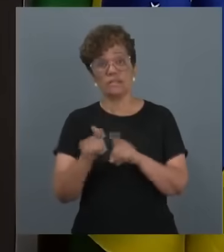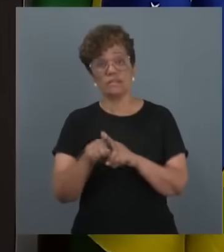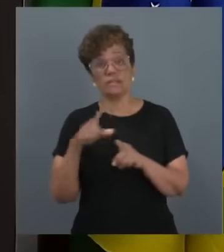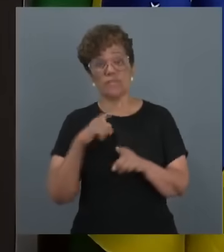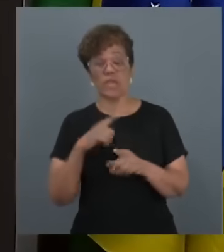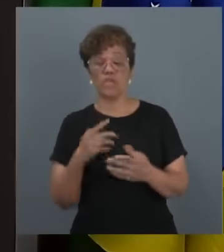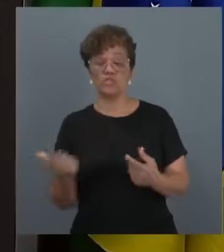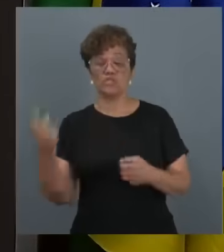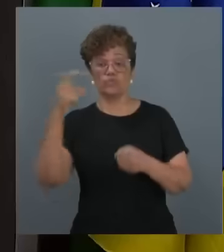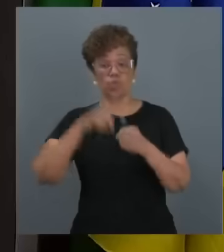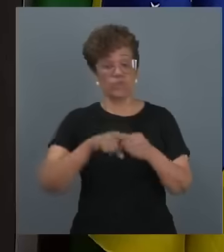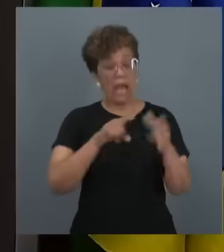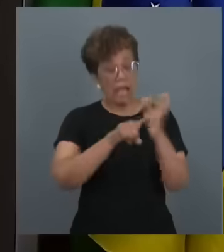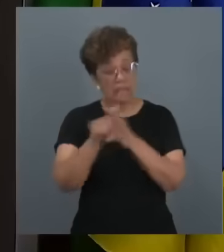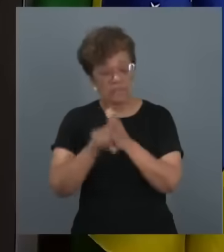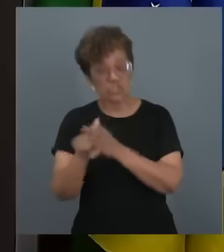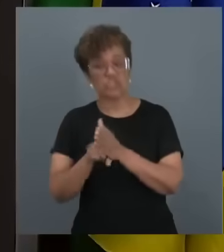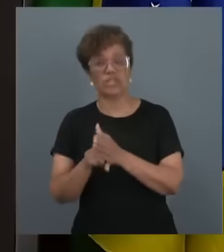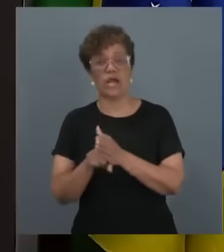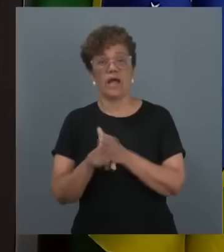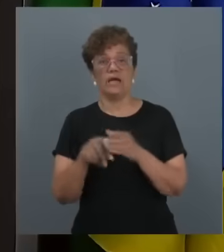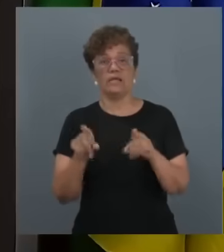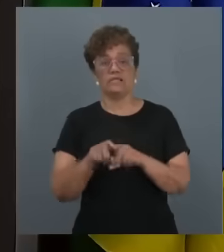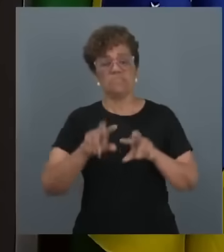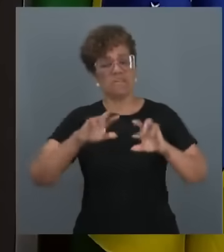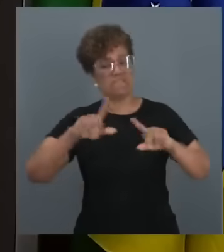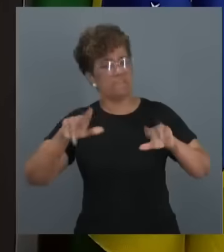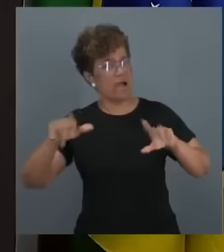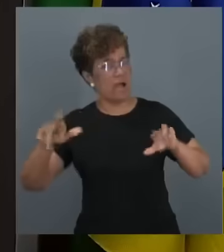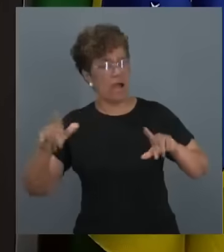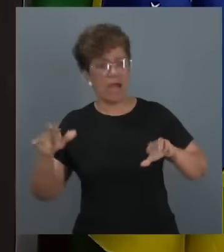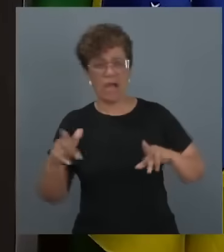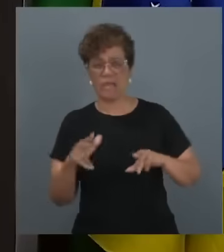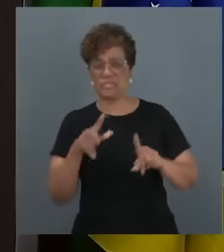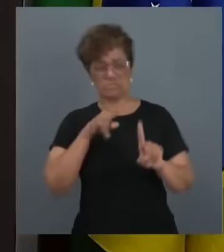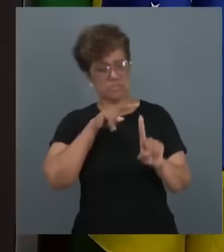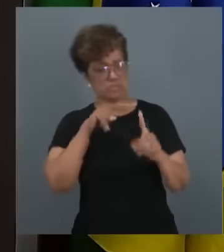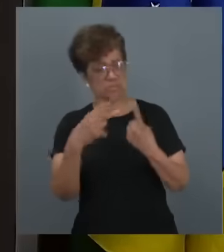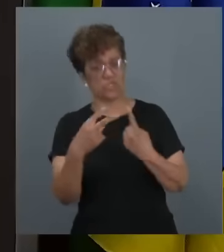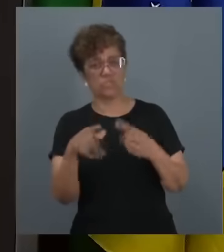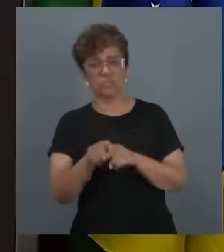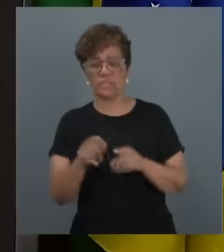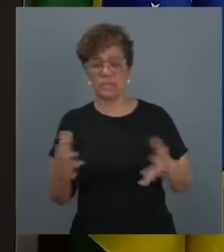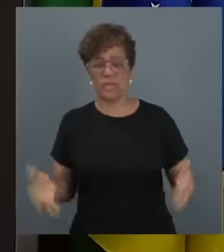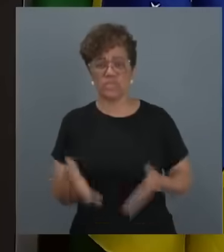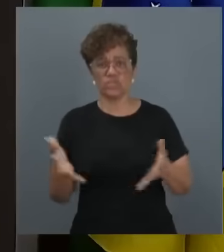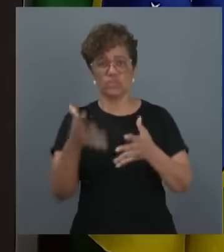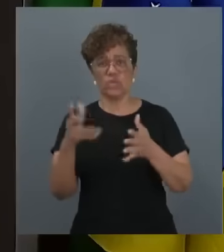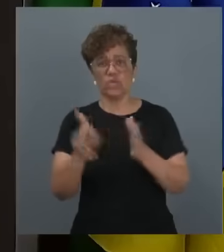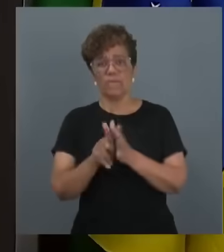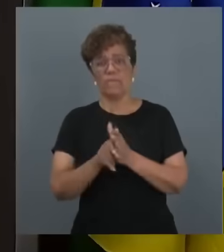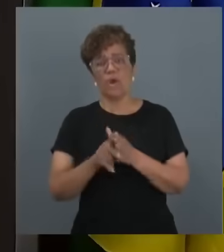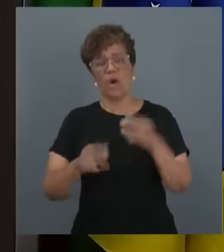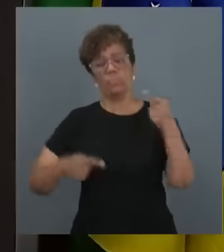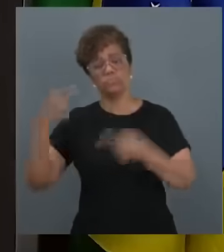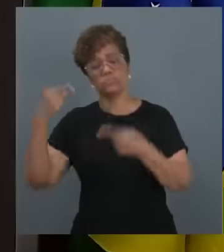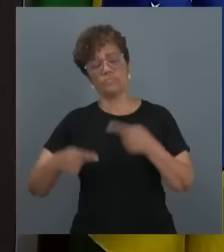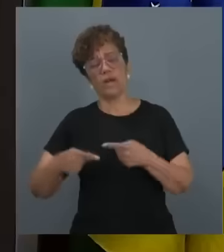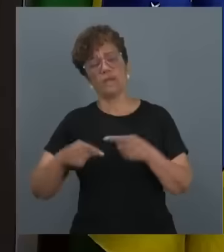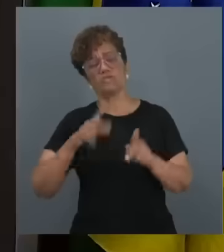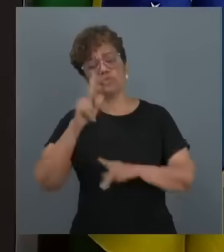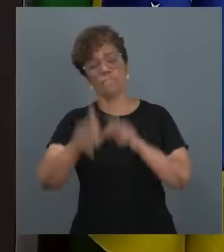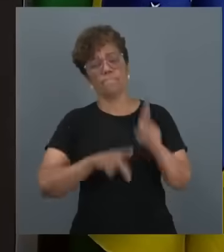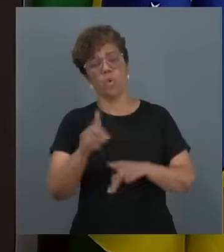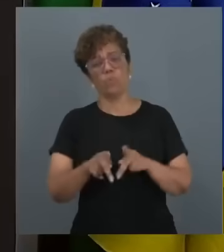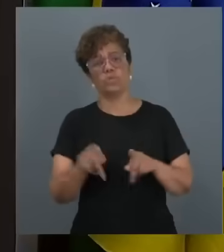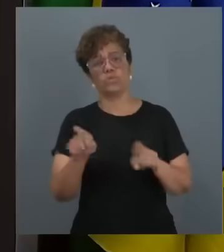grande repercussão social, sob diferentes perspectivas, estimulando com isso o debate público e jornalístico.